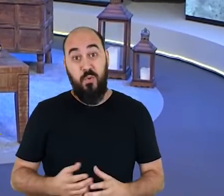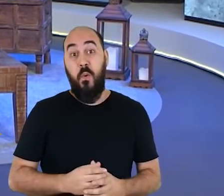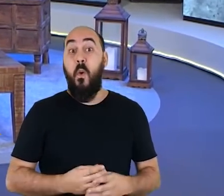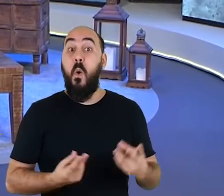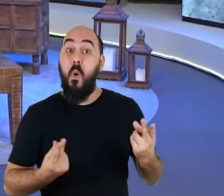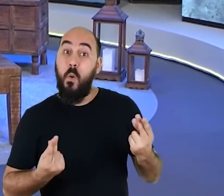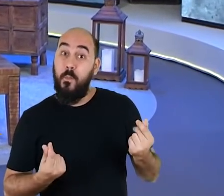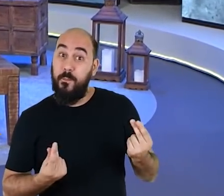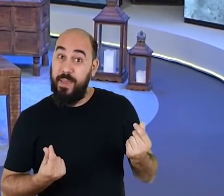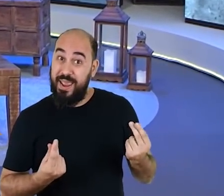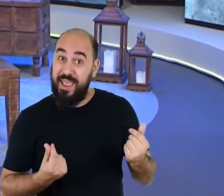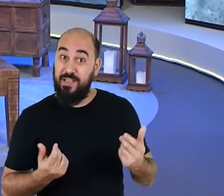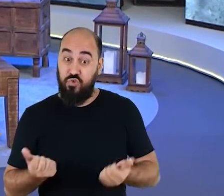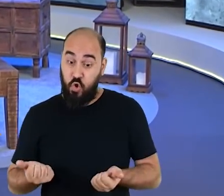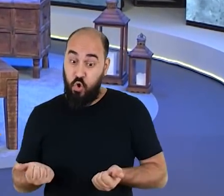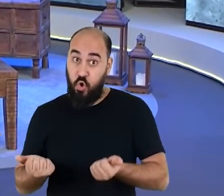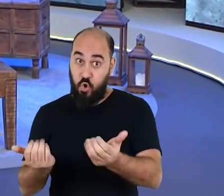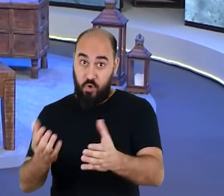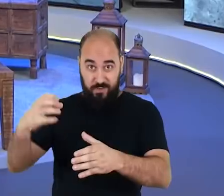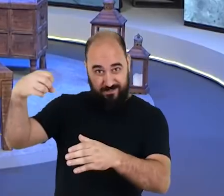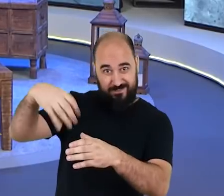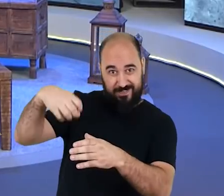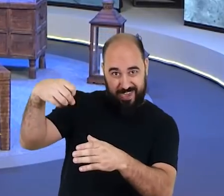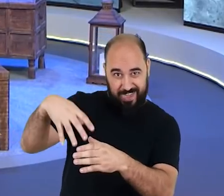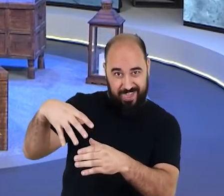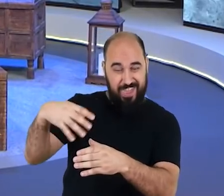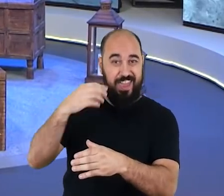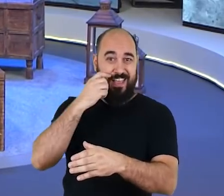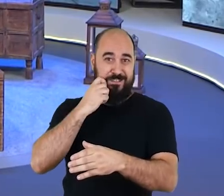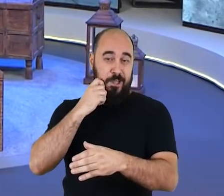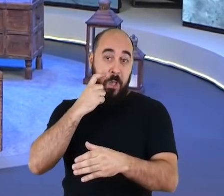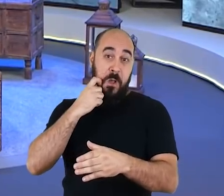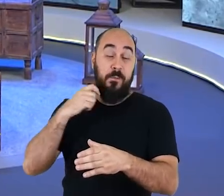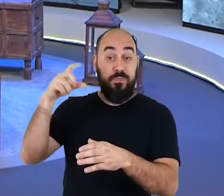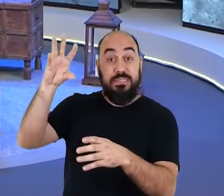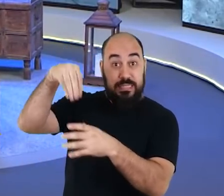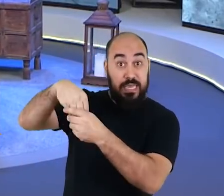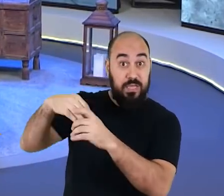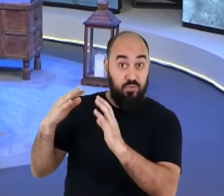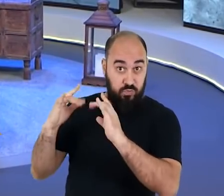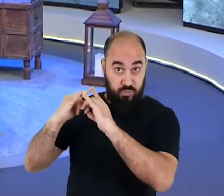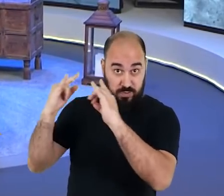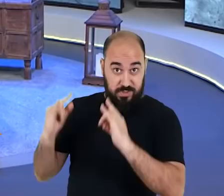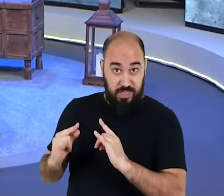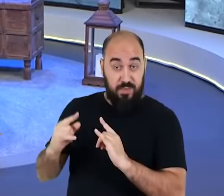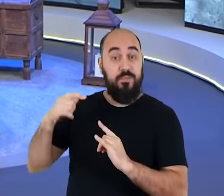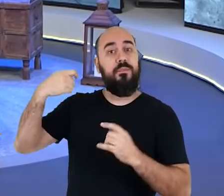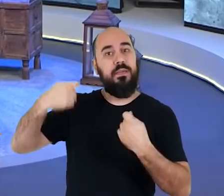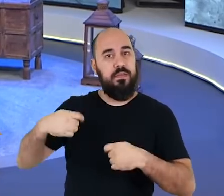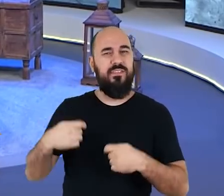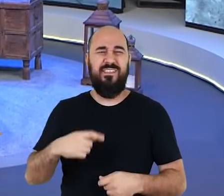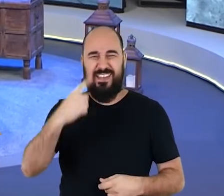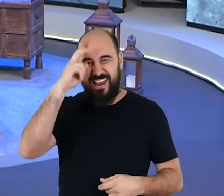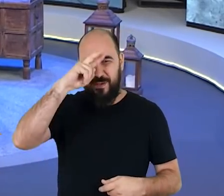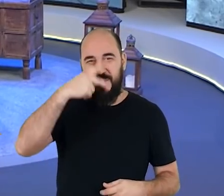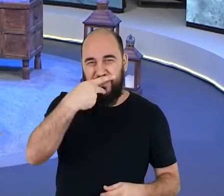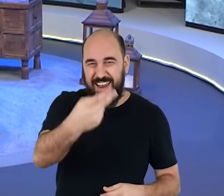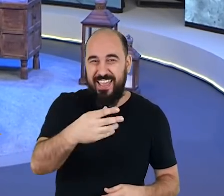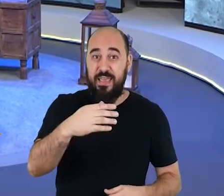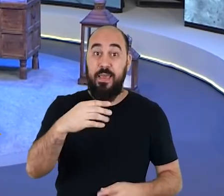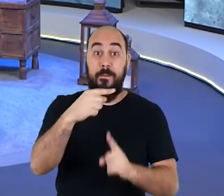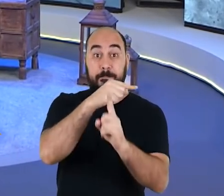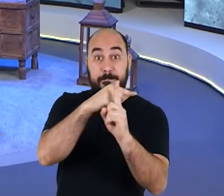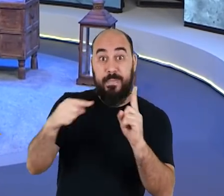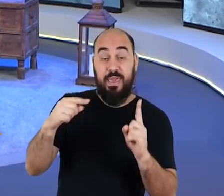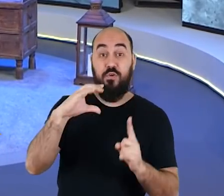preço da oferta que você tinha que dar, ou melhor, do tributo do templo, era meio ciclo de